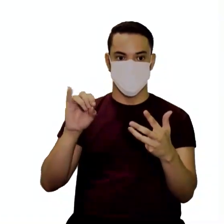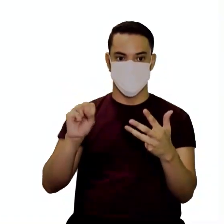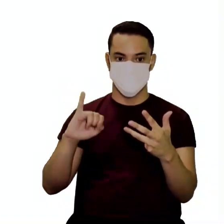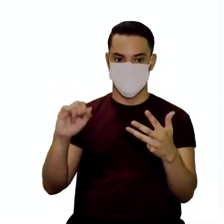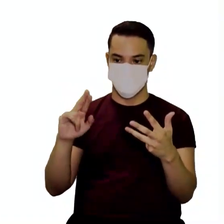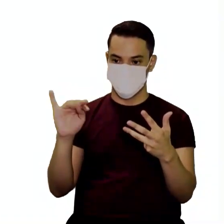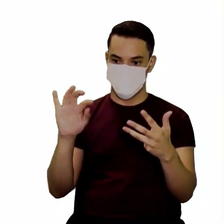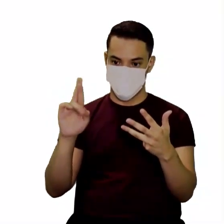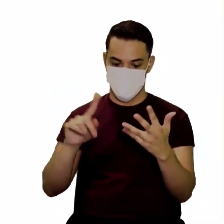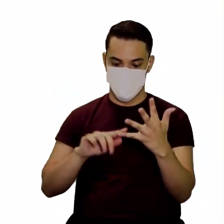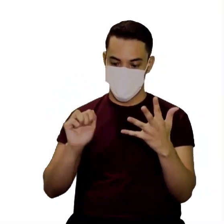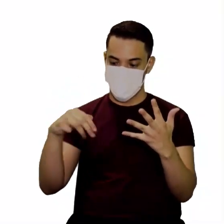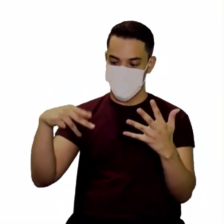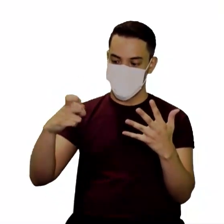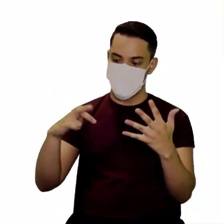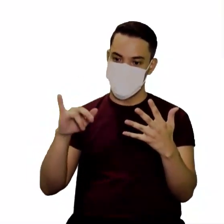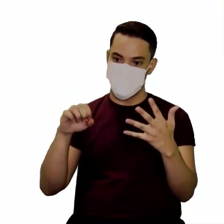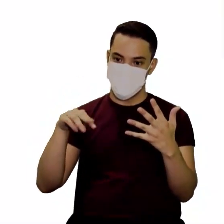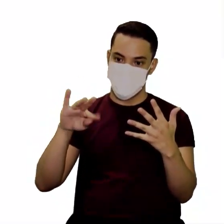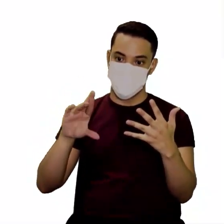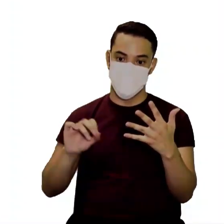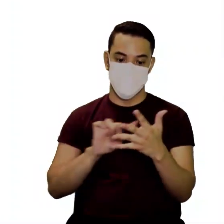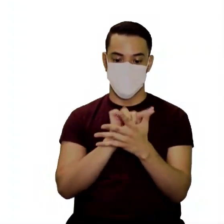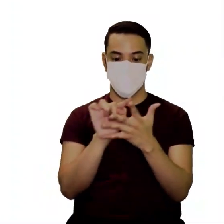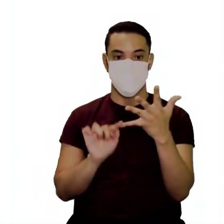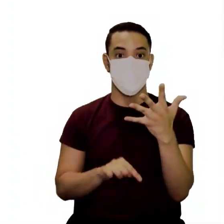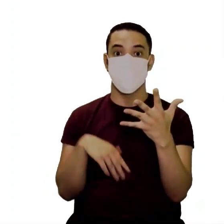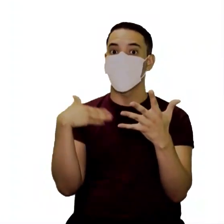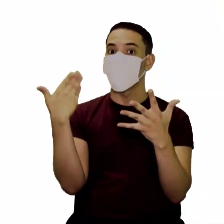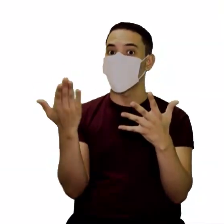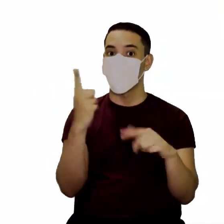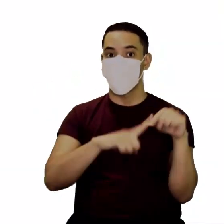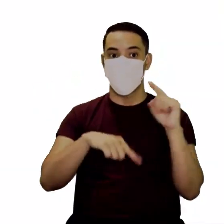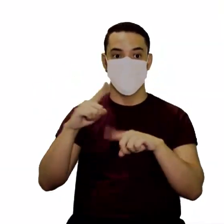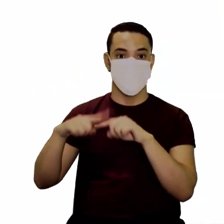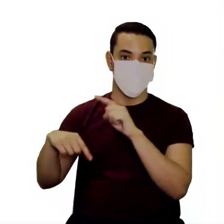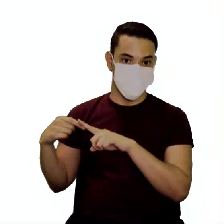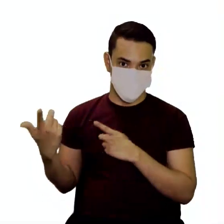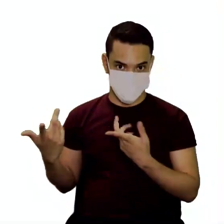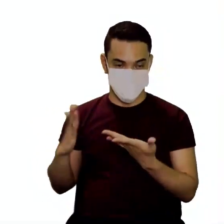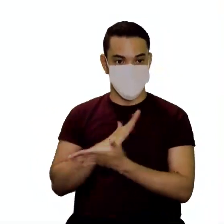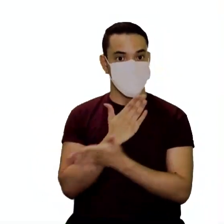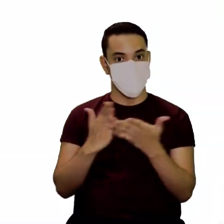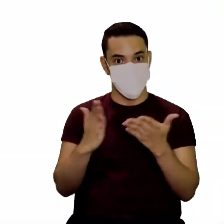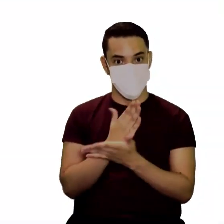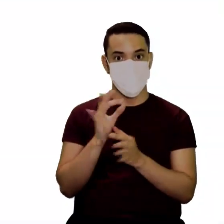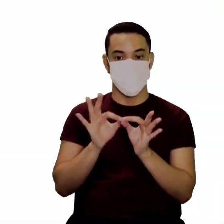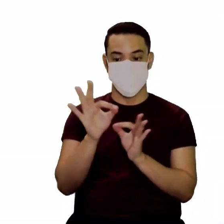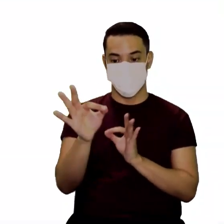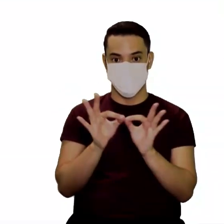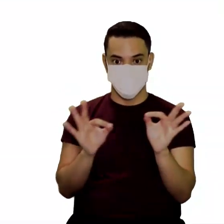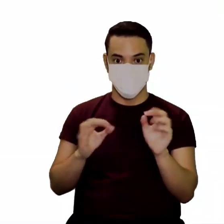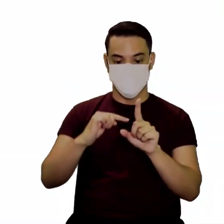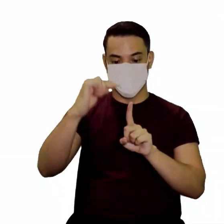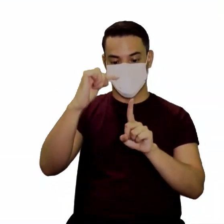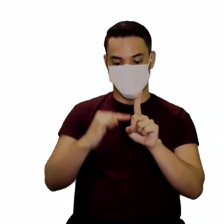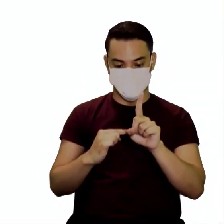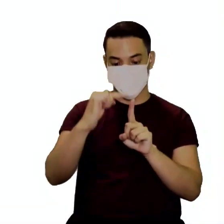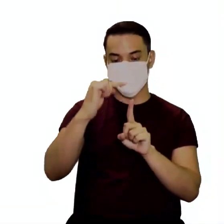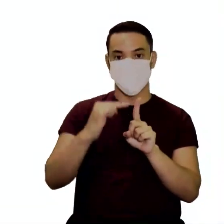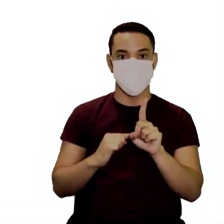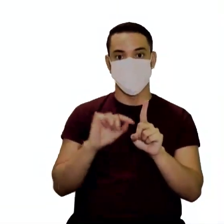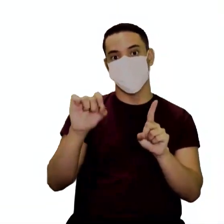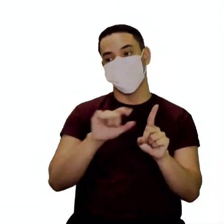e de um amperímetro? Então, são materiais, alguns de medida, outros para